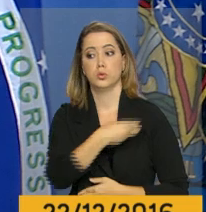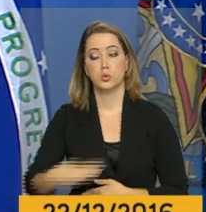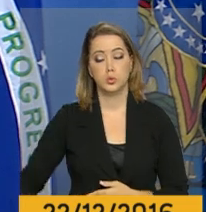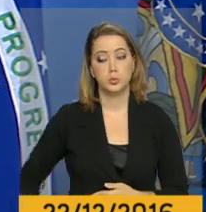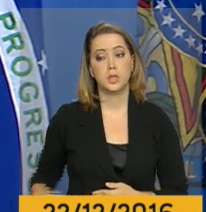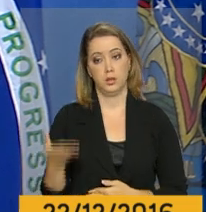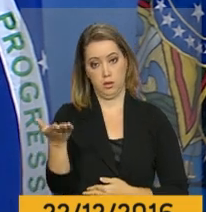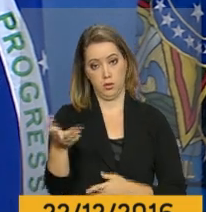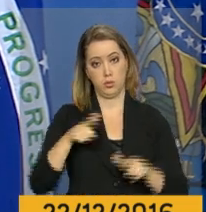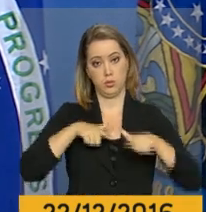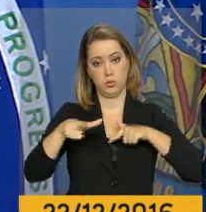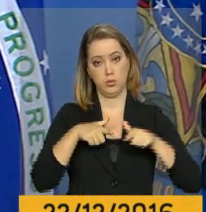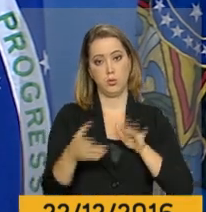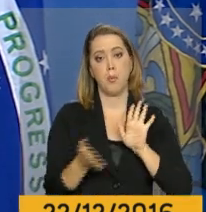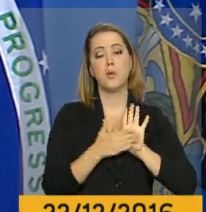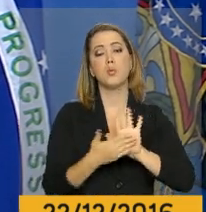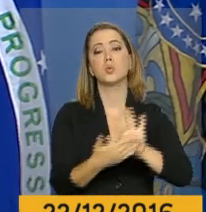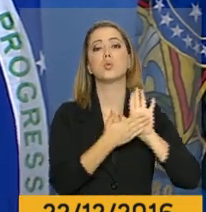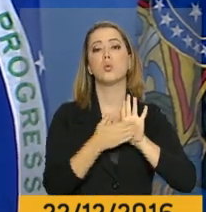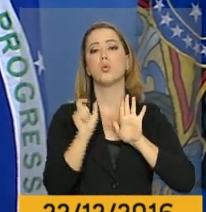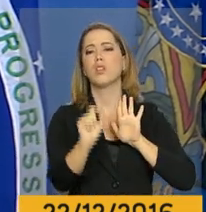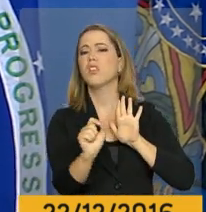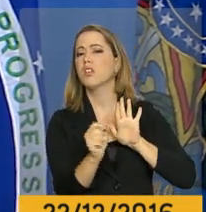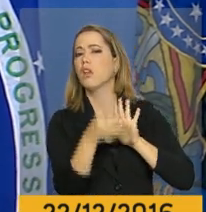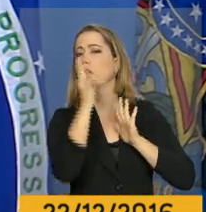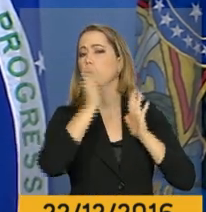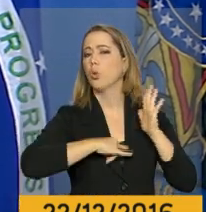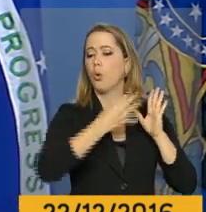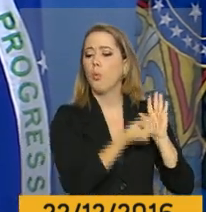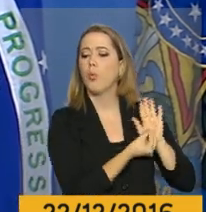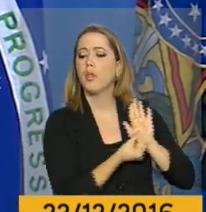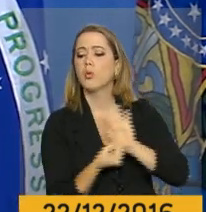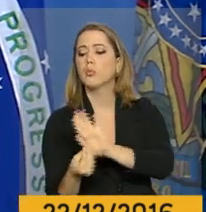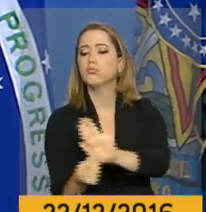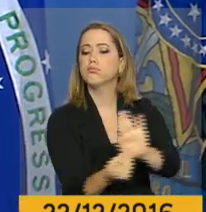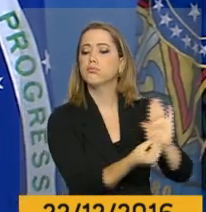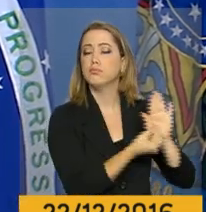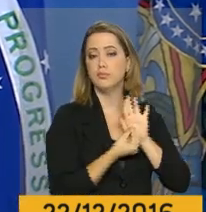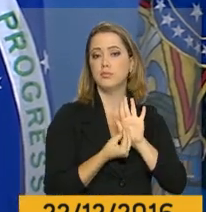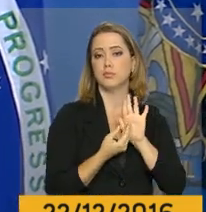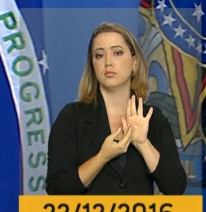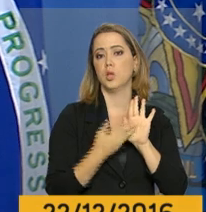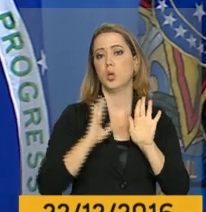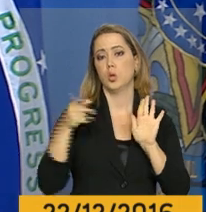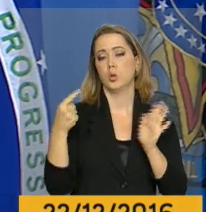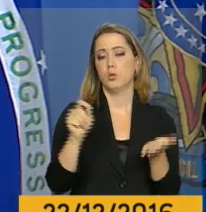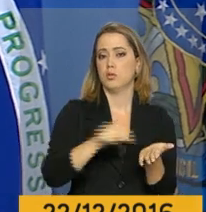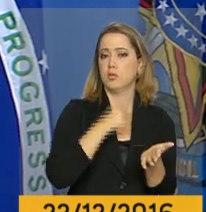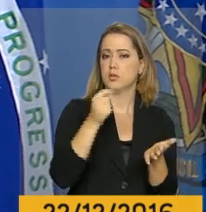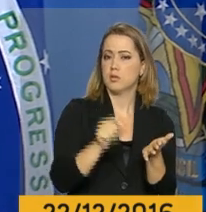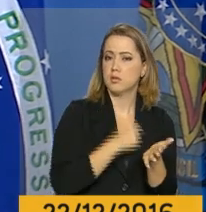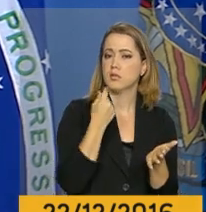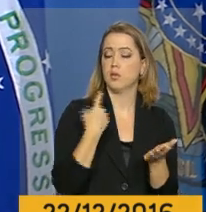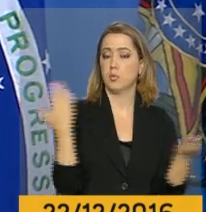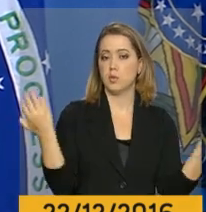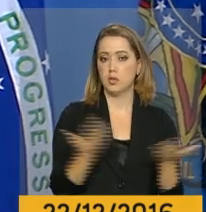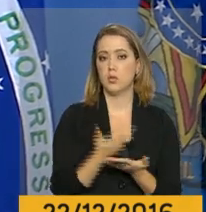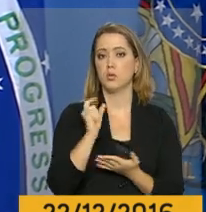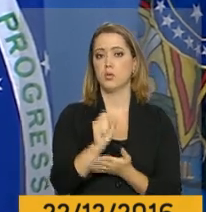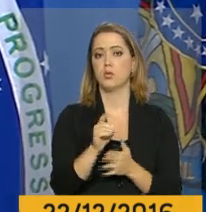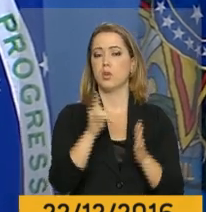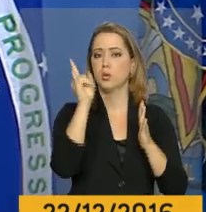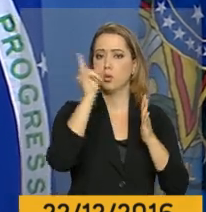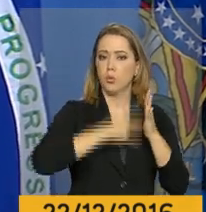hoje foi exatamente um documento, porque nós acabamos de assinar documentos que foram por ele, pela sua equipe e,